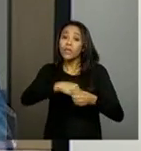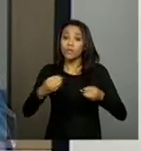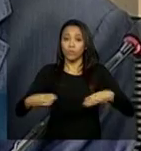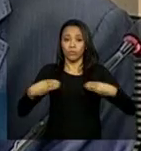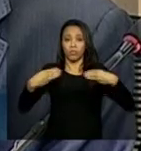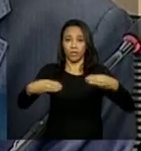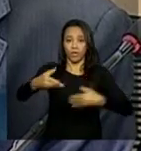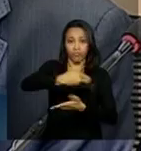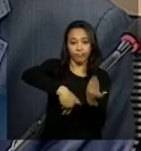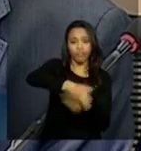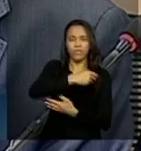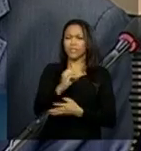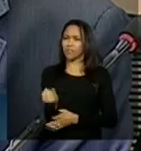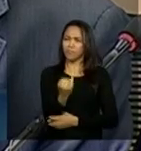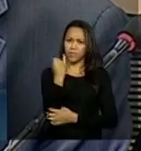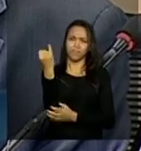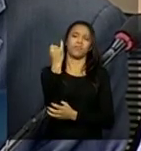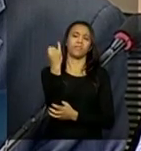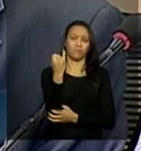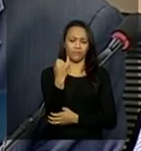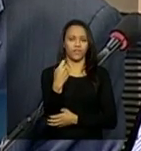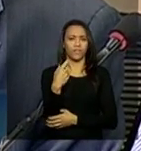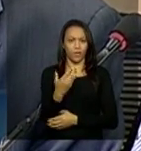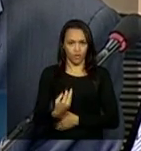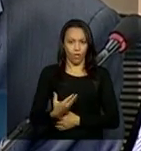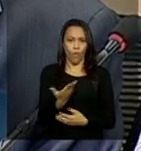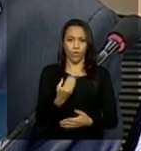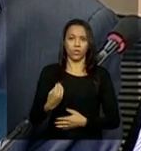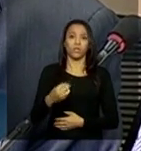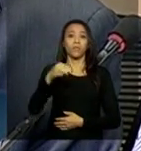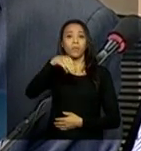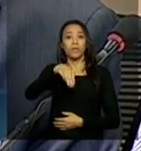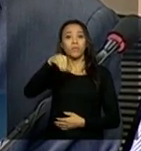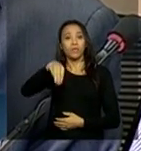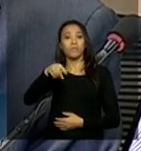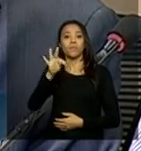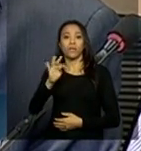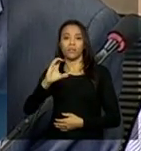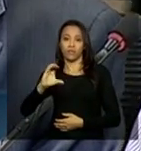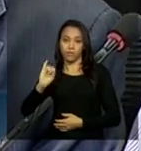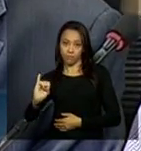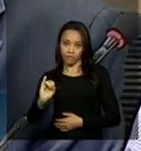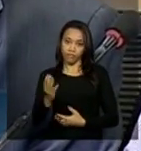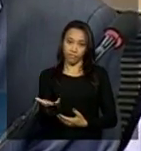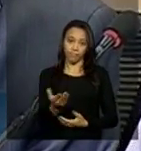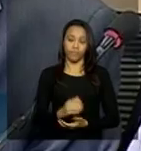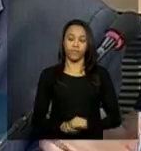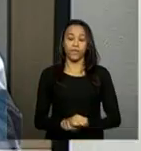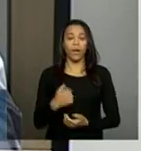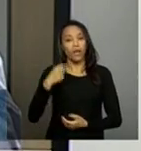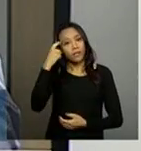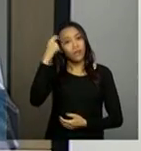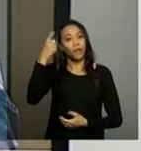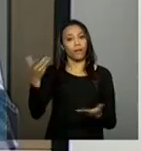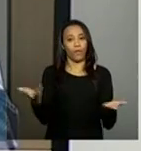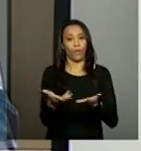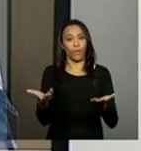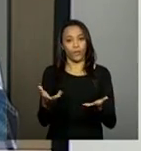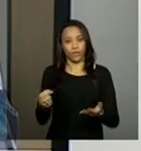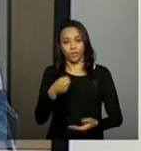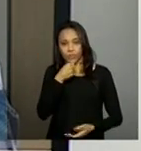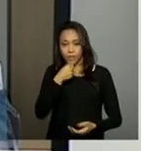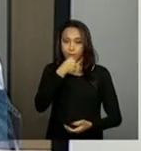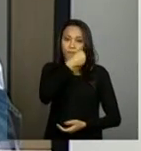a qualidade desse diálogo que nós temos hoje com ciência, tecnologia e inovação. Então, a ideia aqui é que passe a palavra a